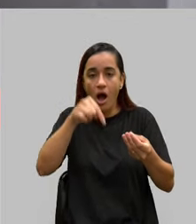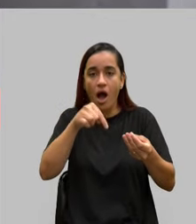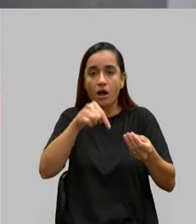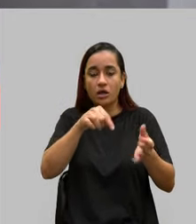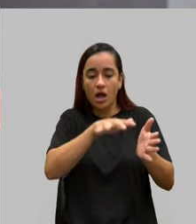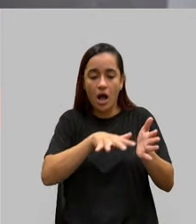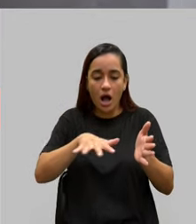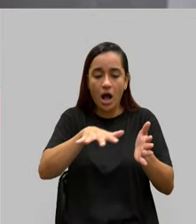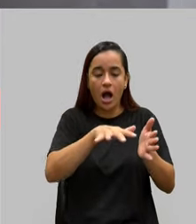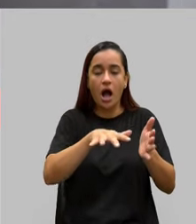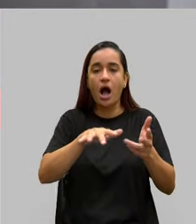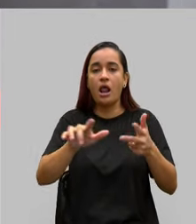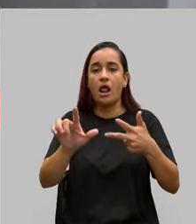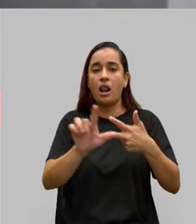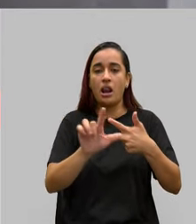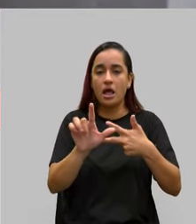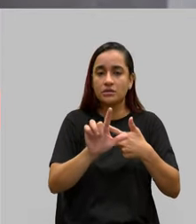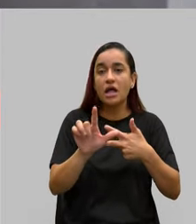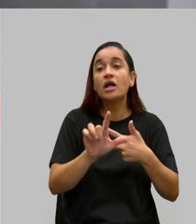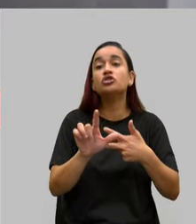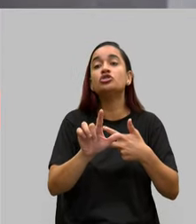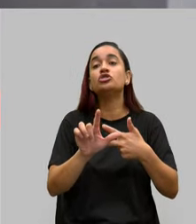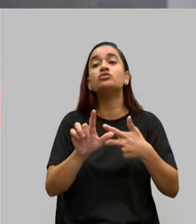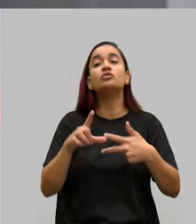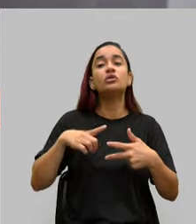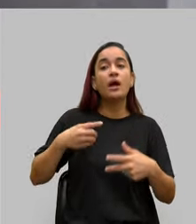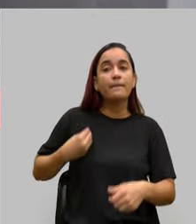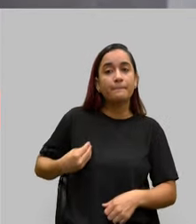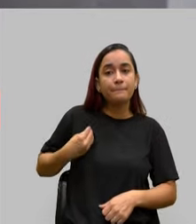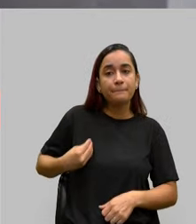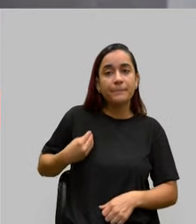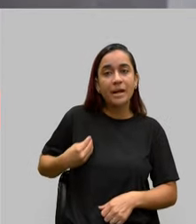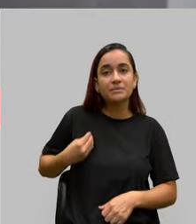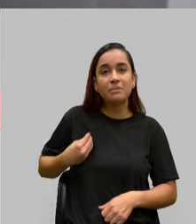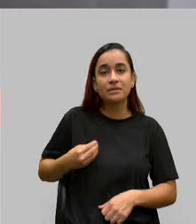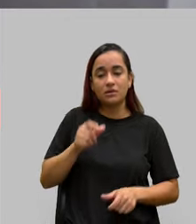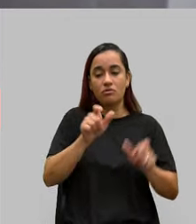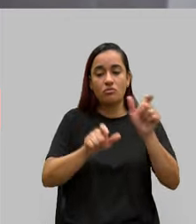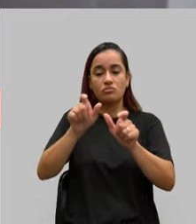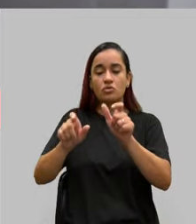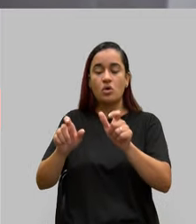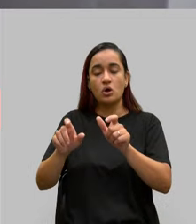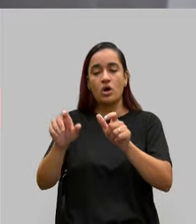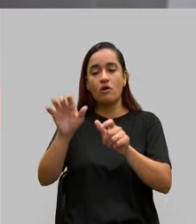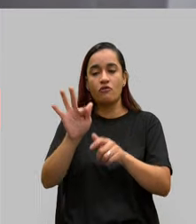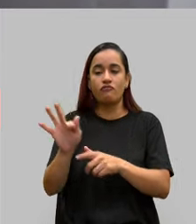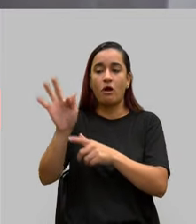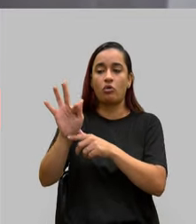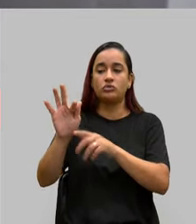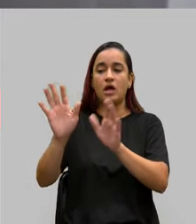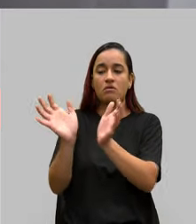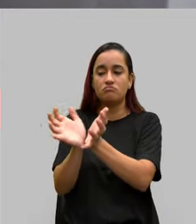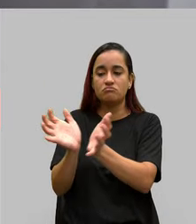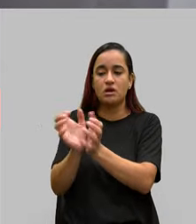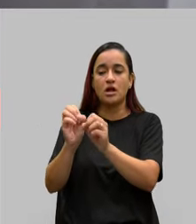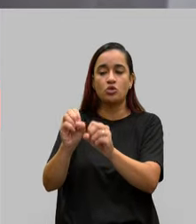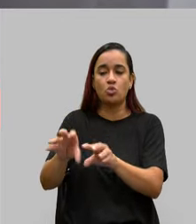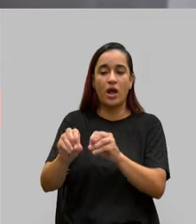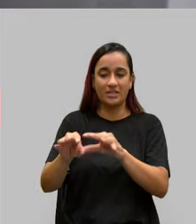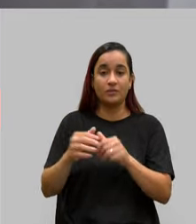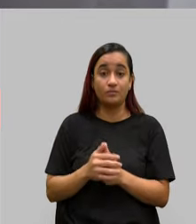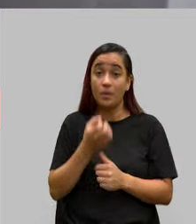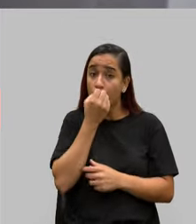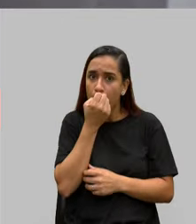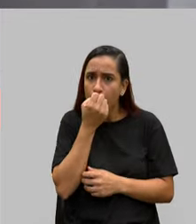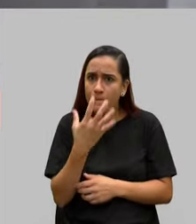legislativo com a participação da academia é muito bom trazer academia para discutir porque